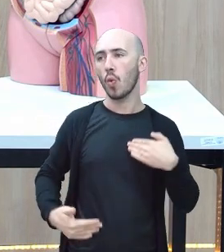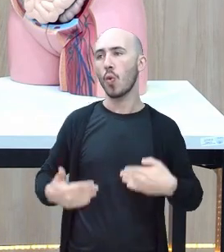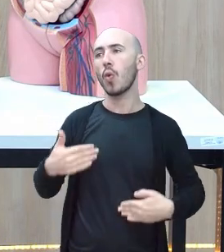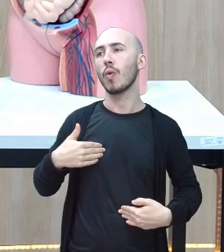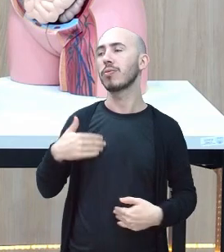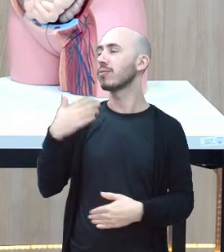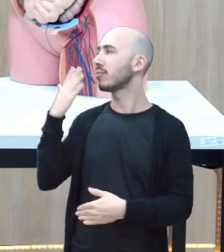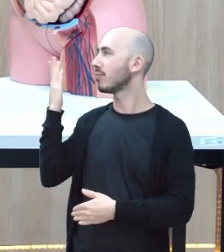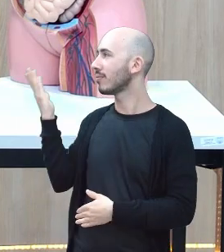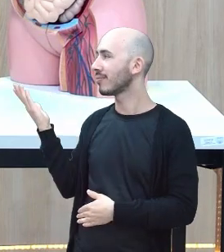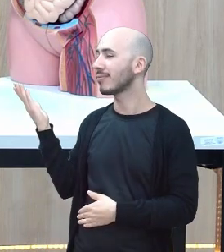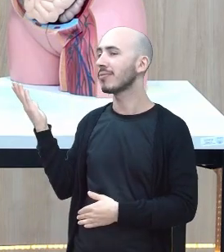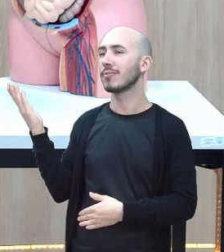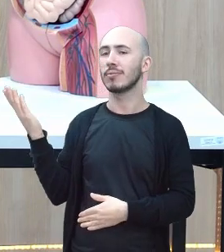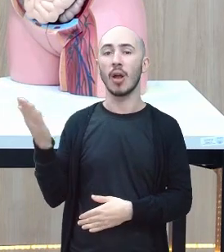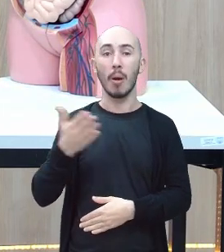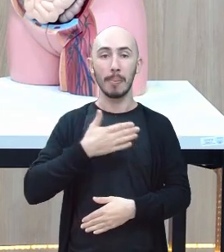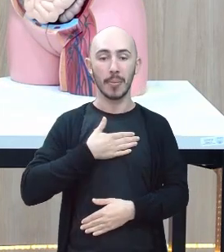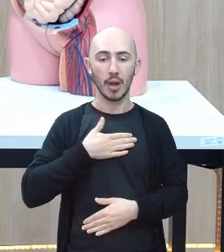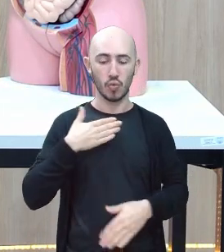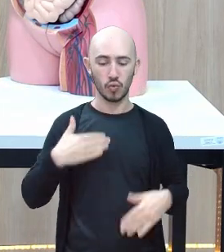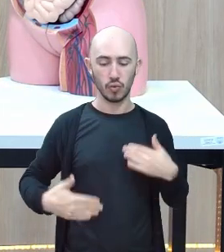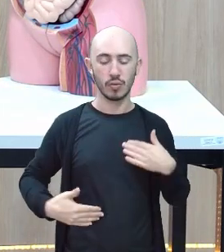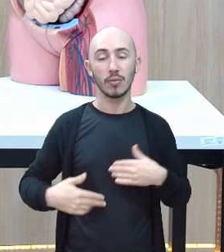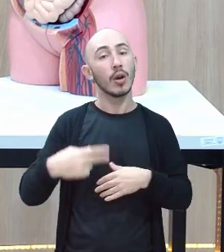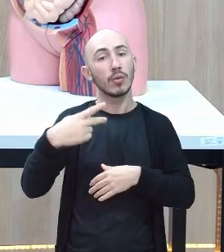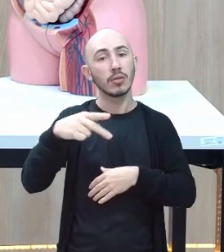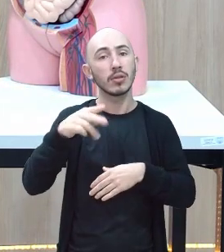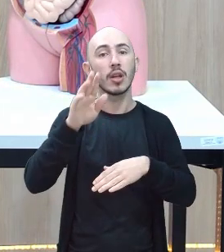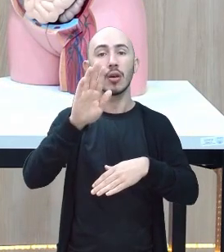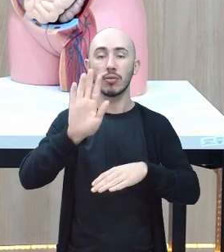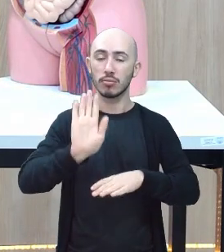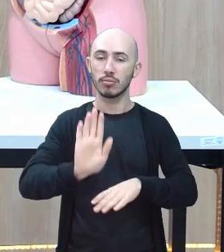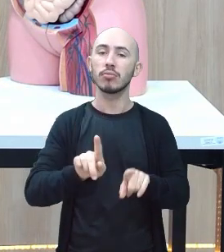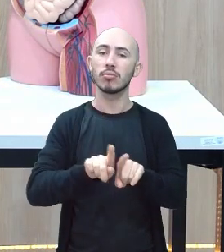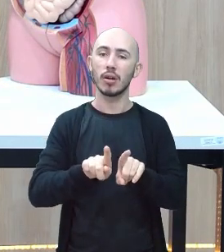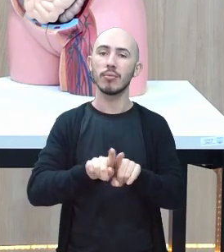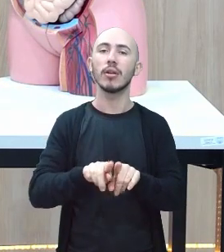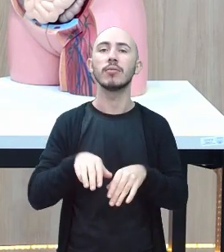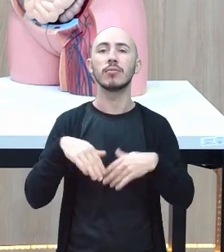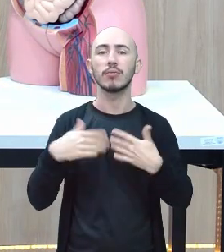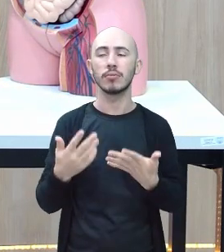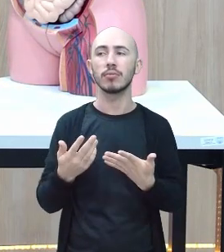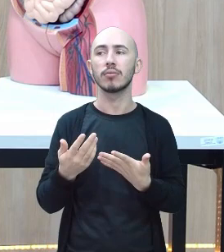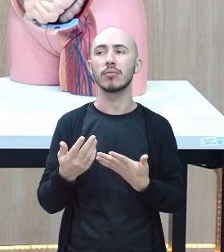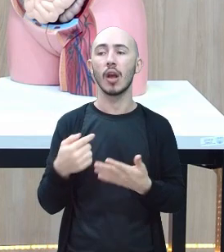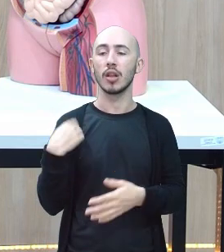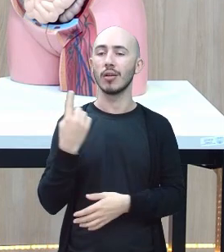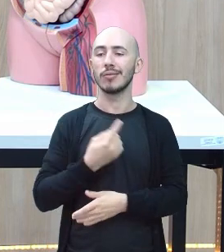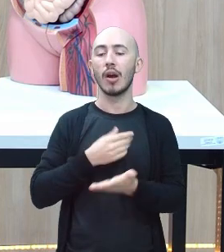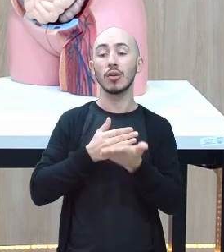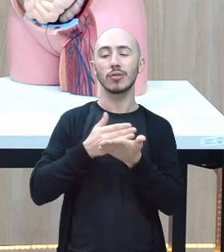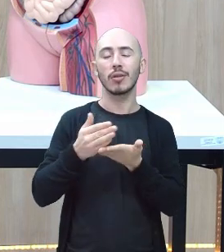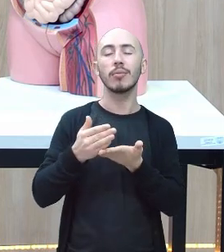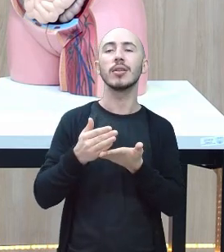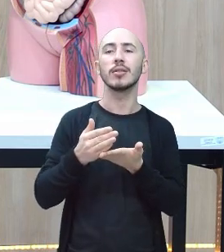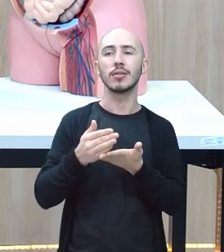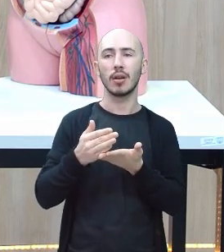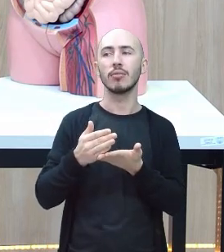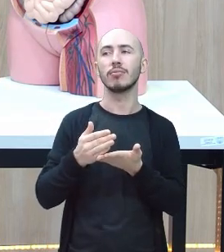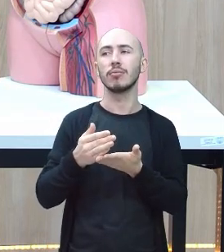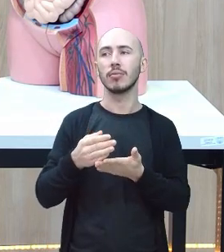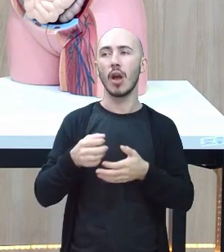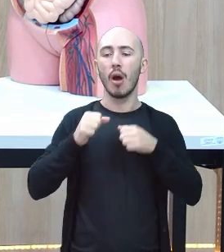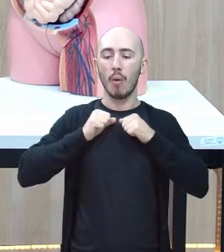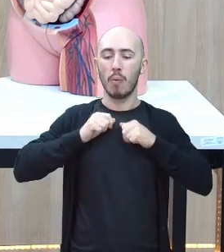ao meu corpo, ao seu corpo que está aí em casa assistindo. Então, surgimos de uma célula e foi